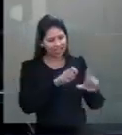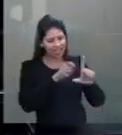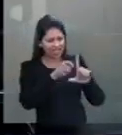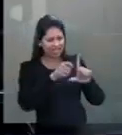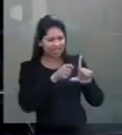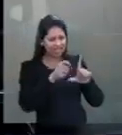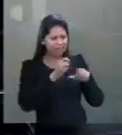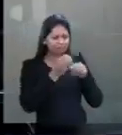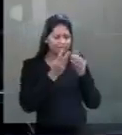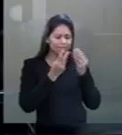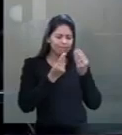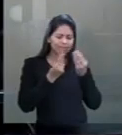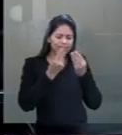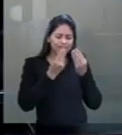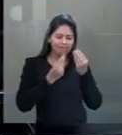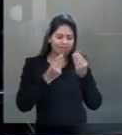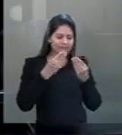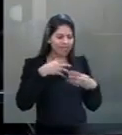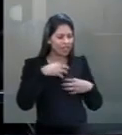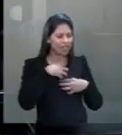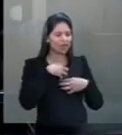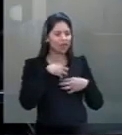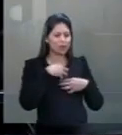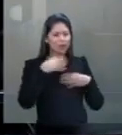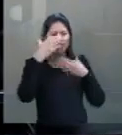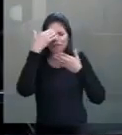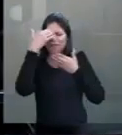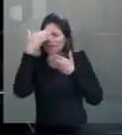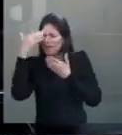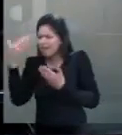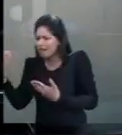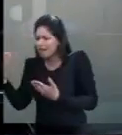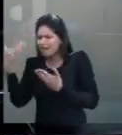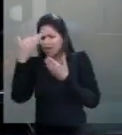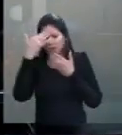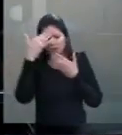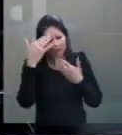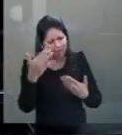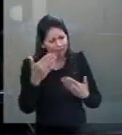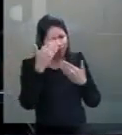sensibilidade. E obrigado, Madalena.